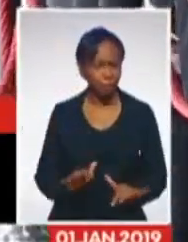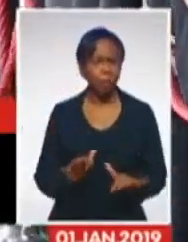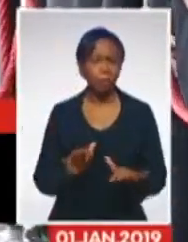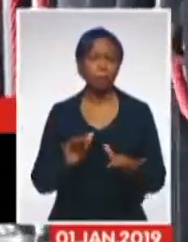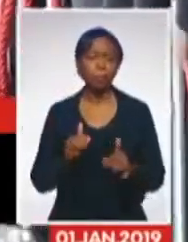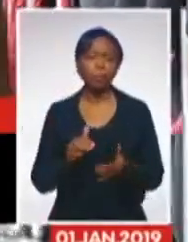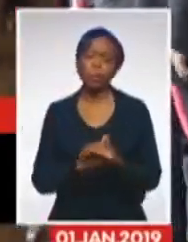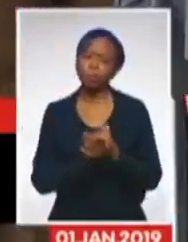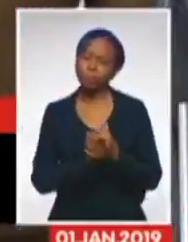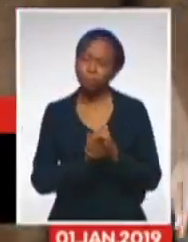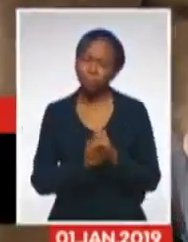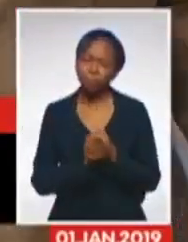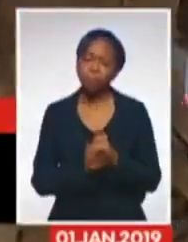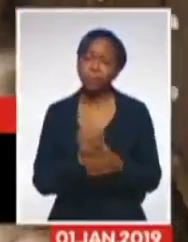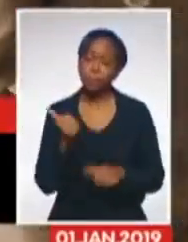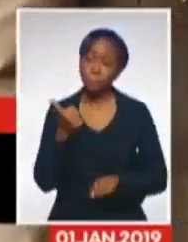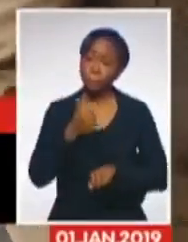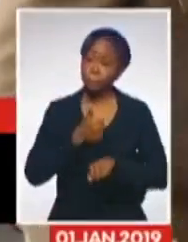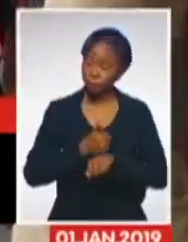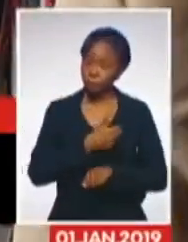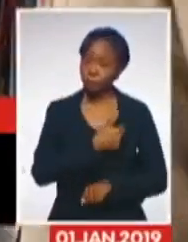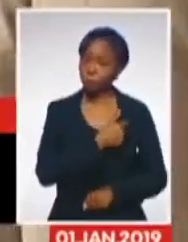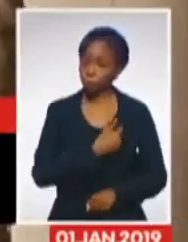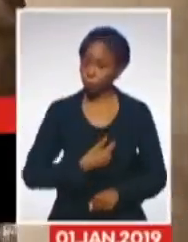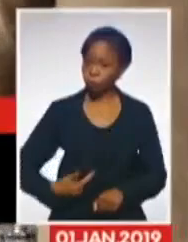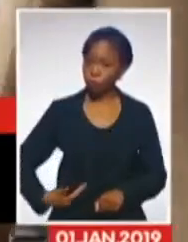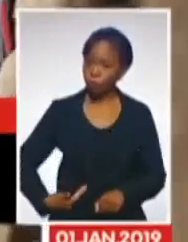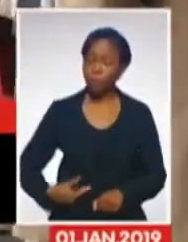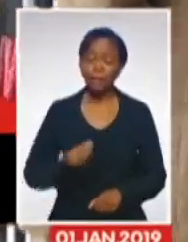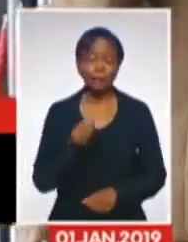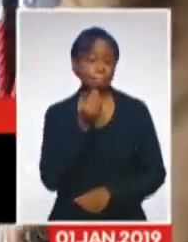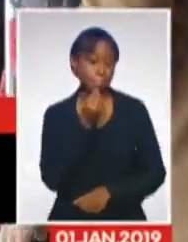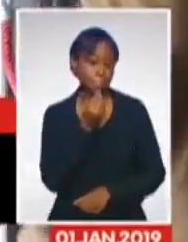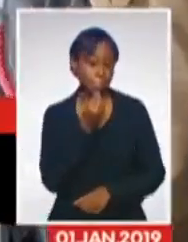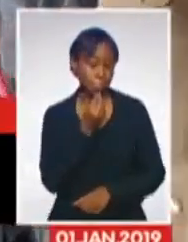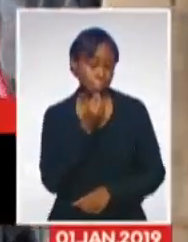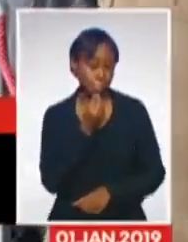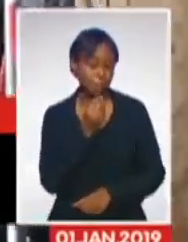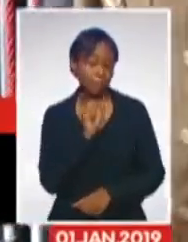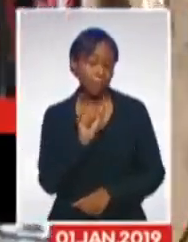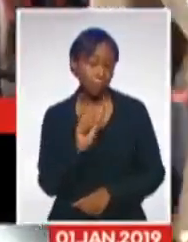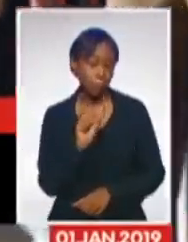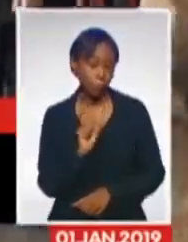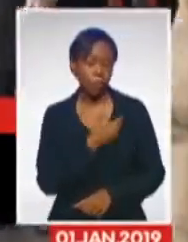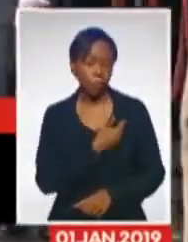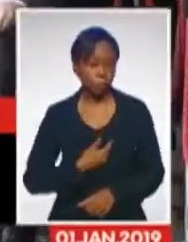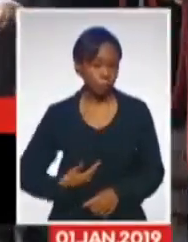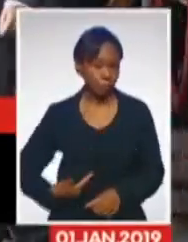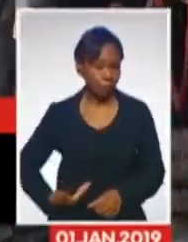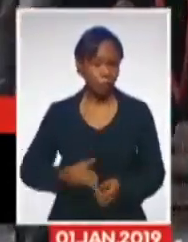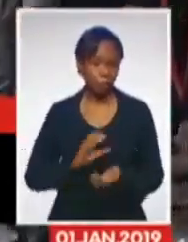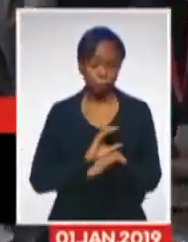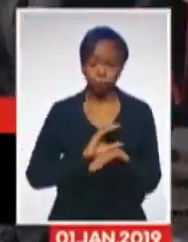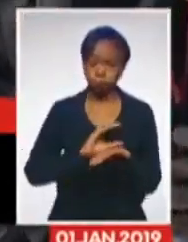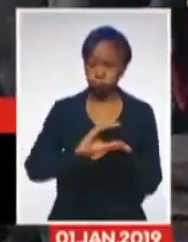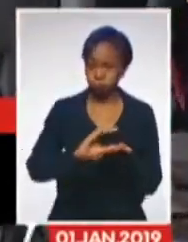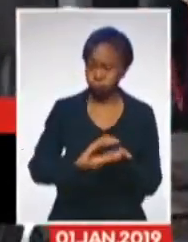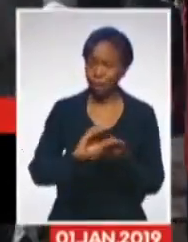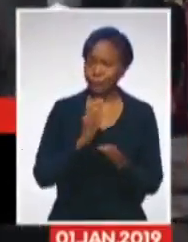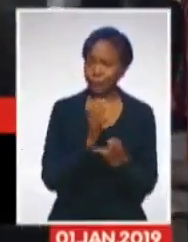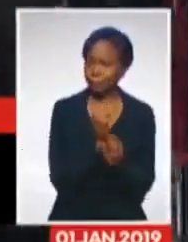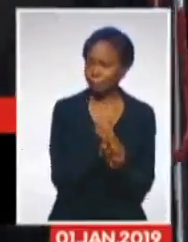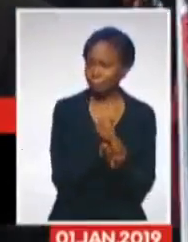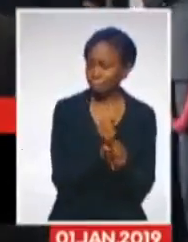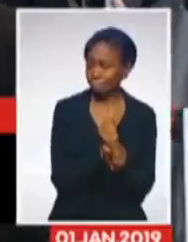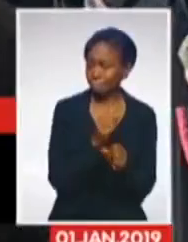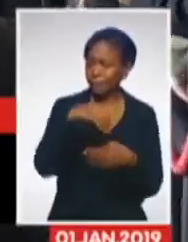grande de que o governador coloque em dia as contas públicas das prefeituras, que segundo a Associação Mineira de Municípios,